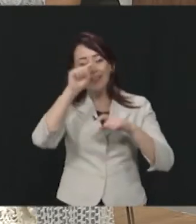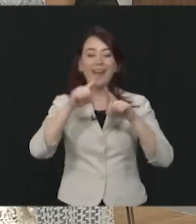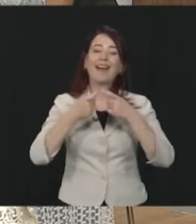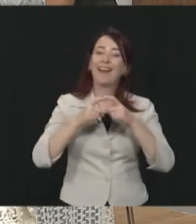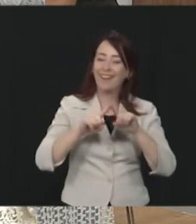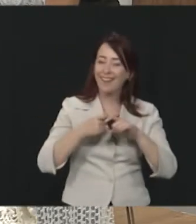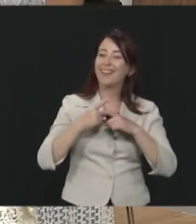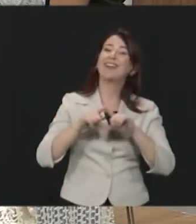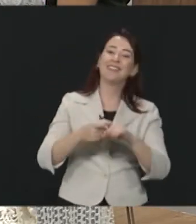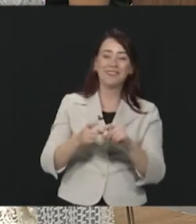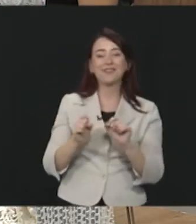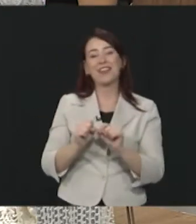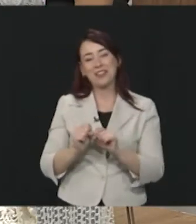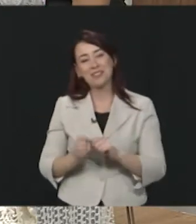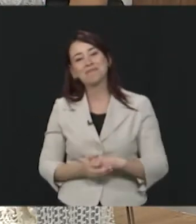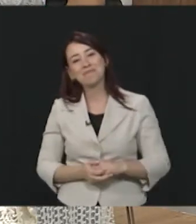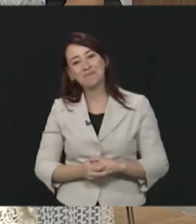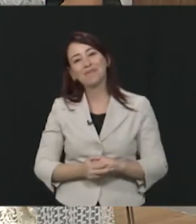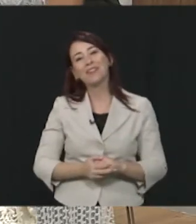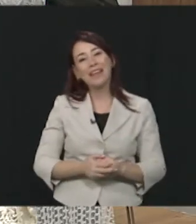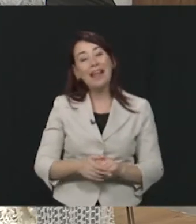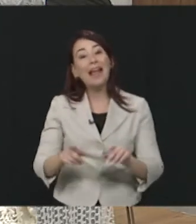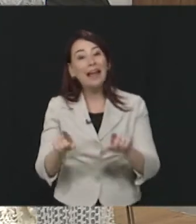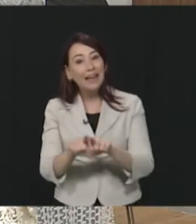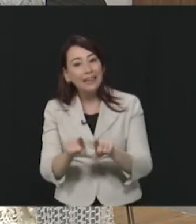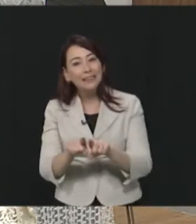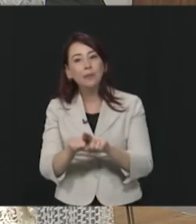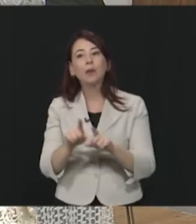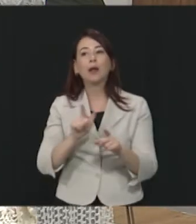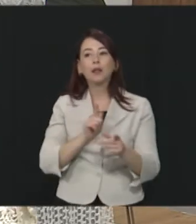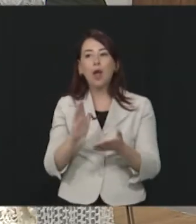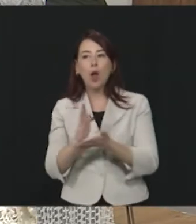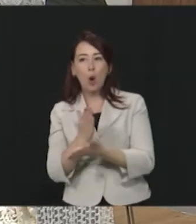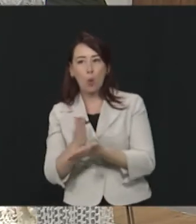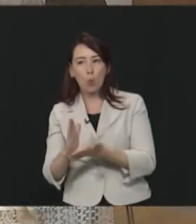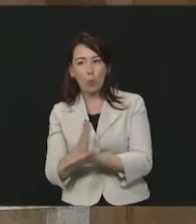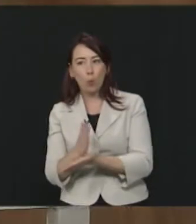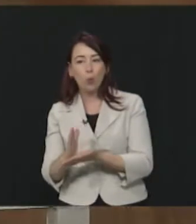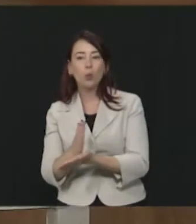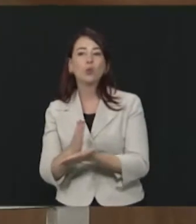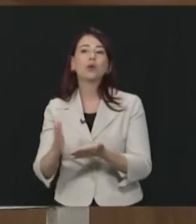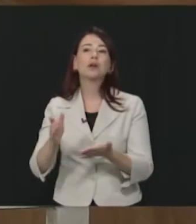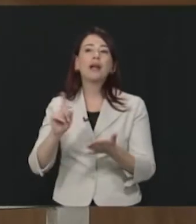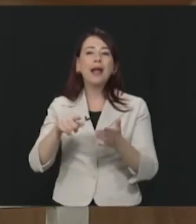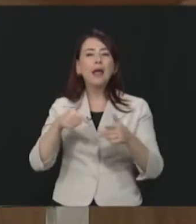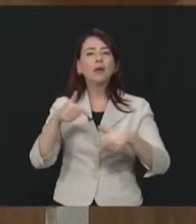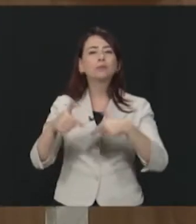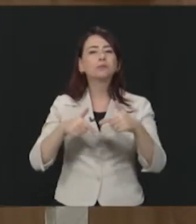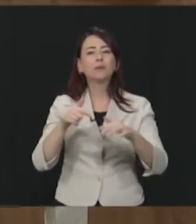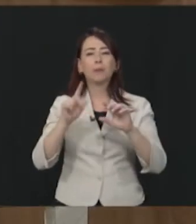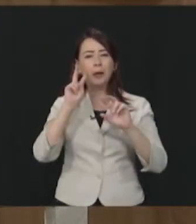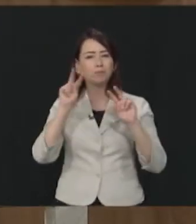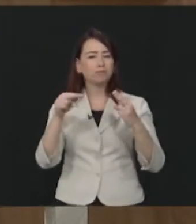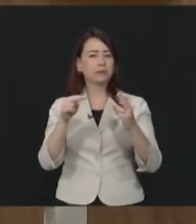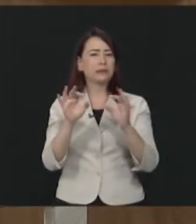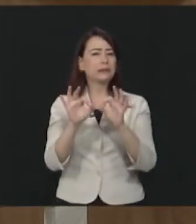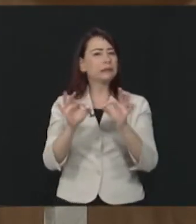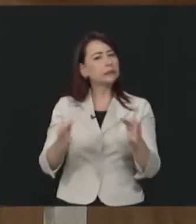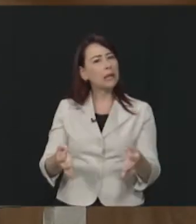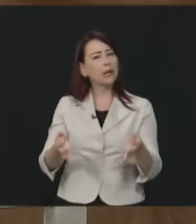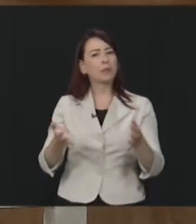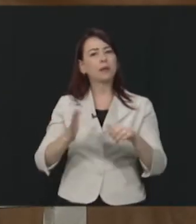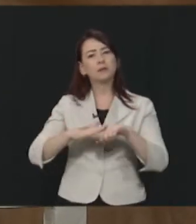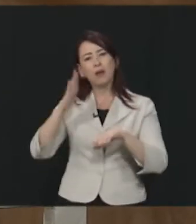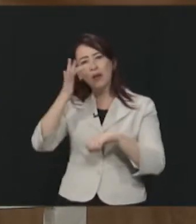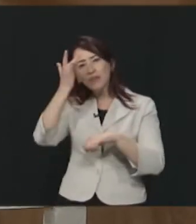filho, arrasou. Isso. E aqui a gente tem alguns outros trabalhos, que esse aqui é um trabalho muito simples, fácil de aprender, que é